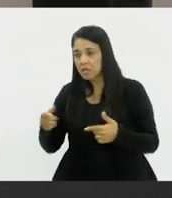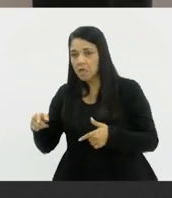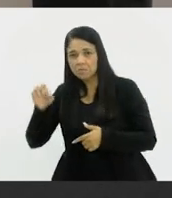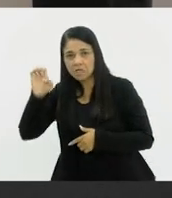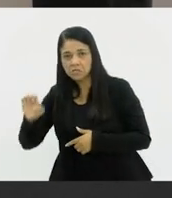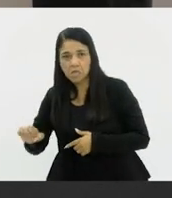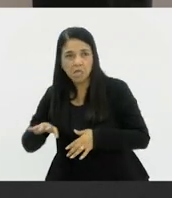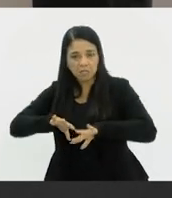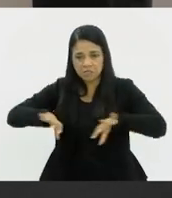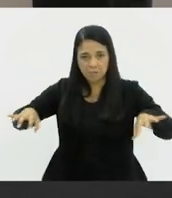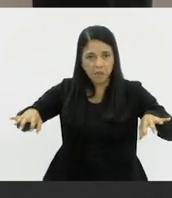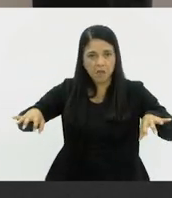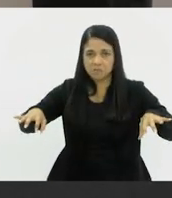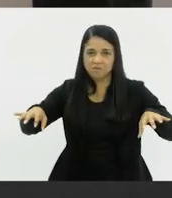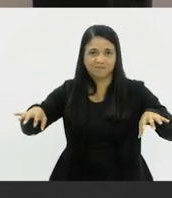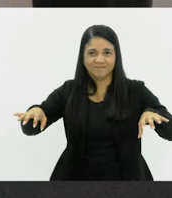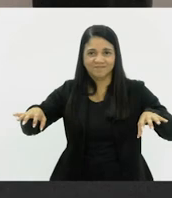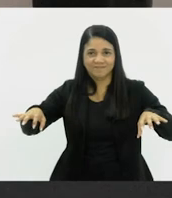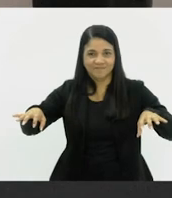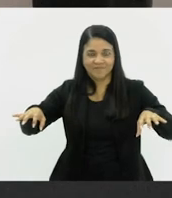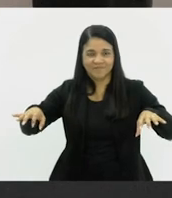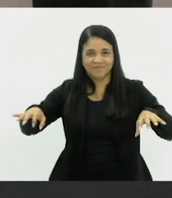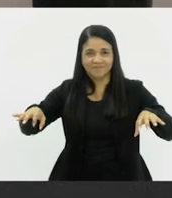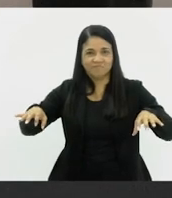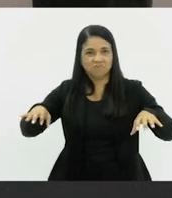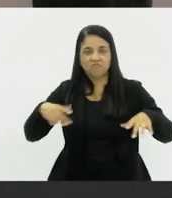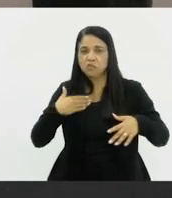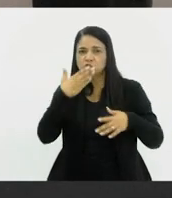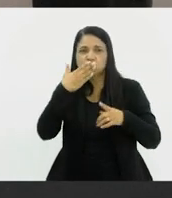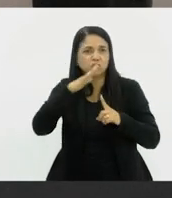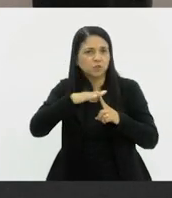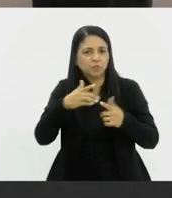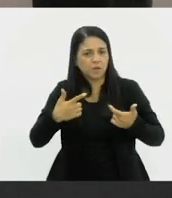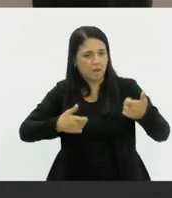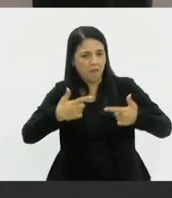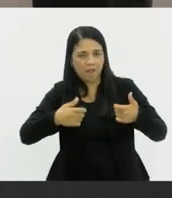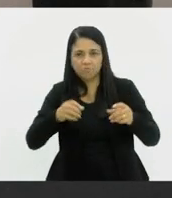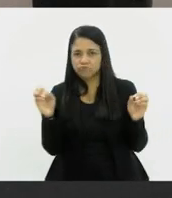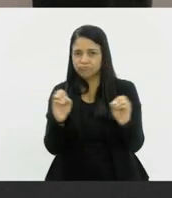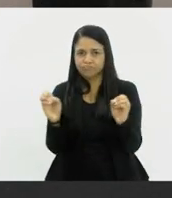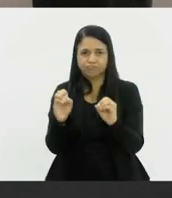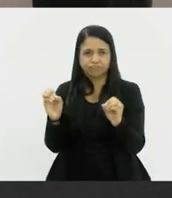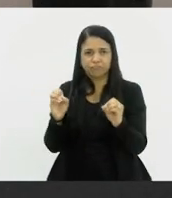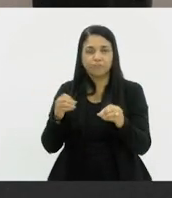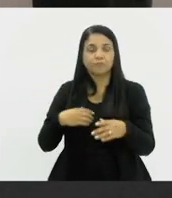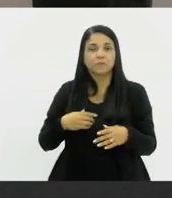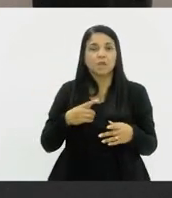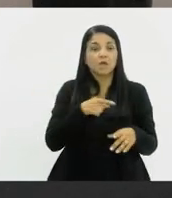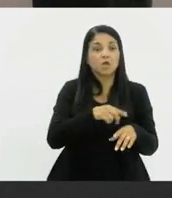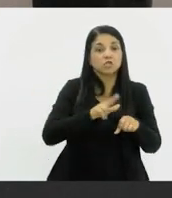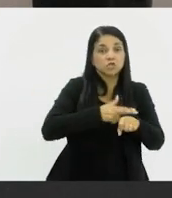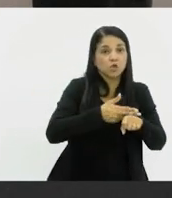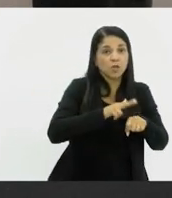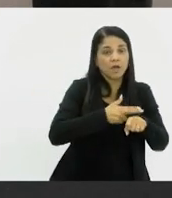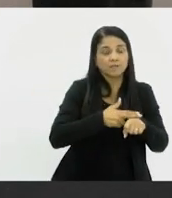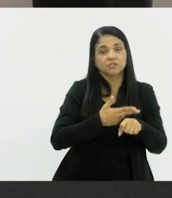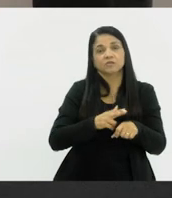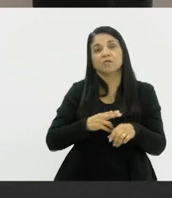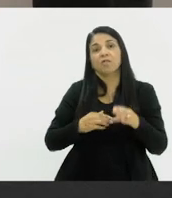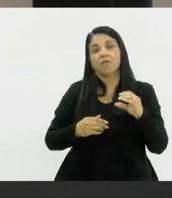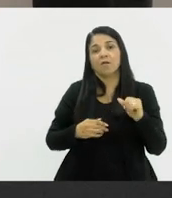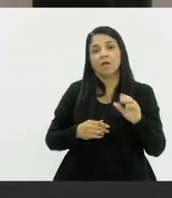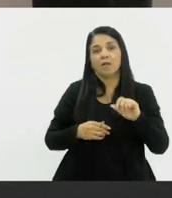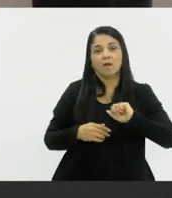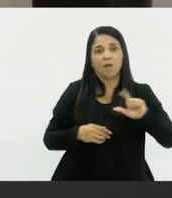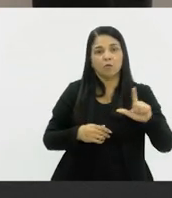pra esquerda né a gente não vê nenhum tipo de guerra para controle de ponto entre a Cacau Show e a Copenhague né isso